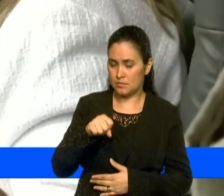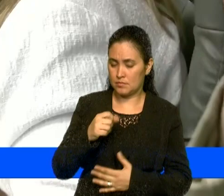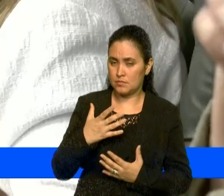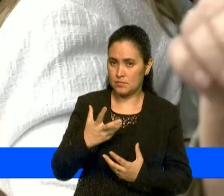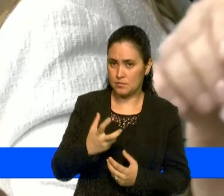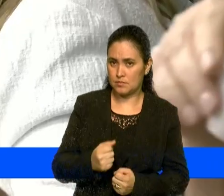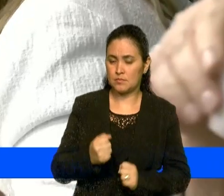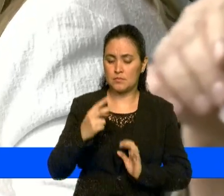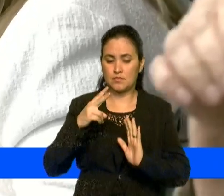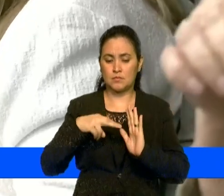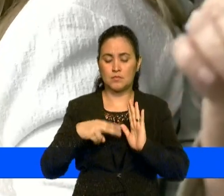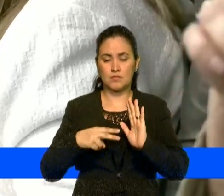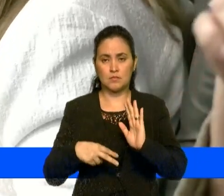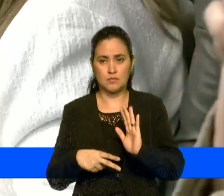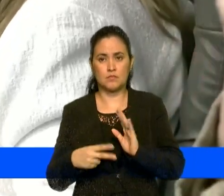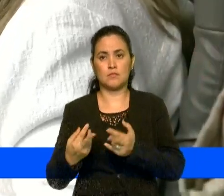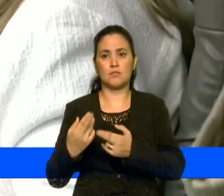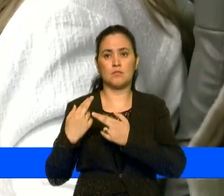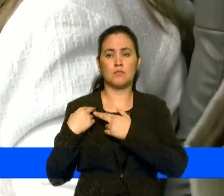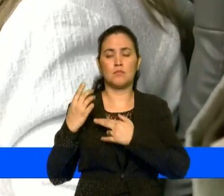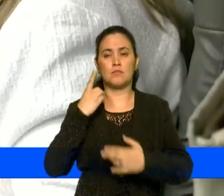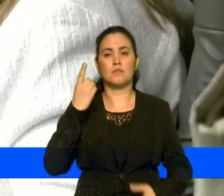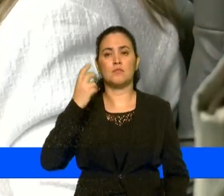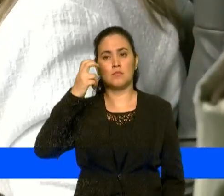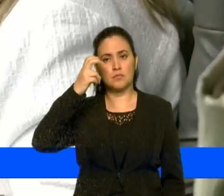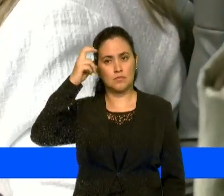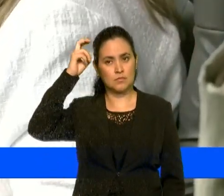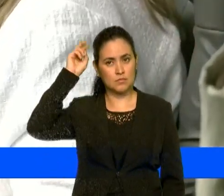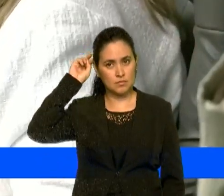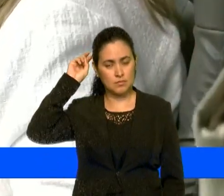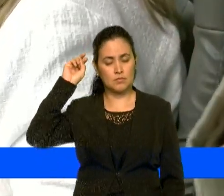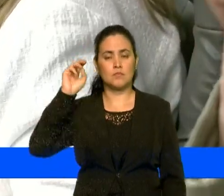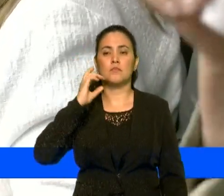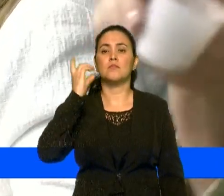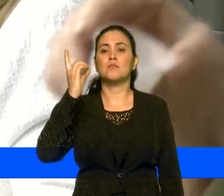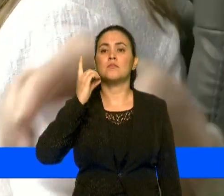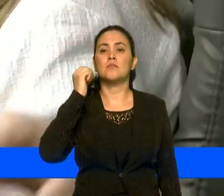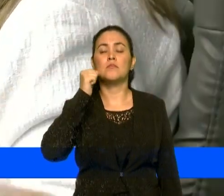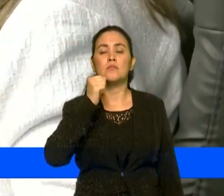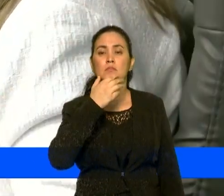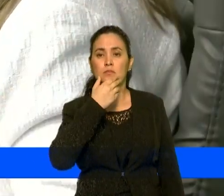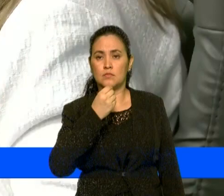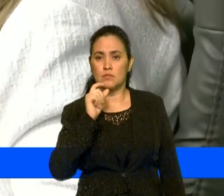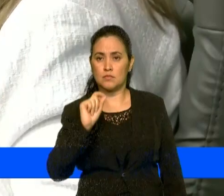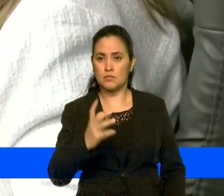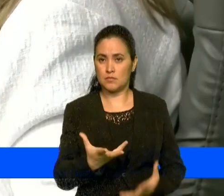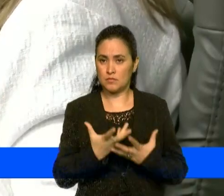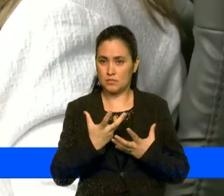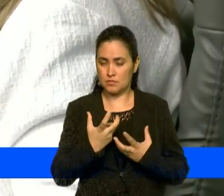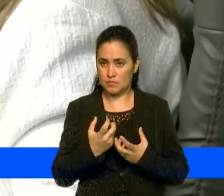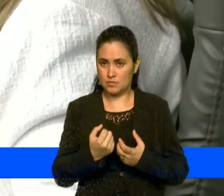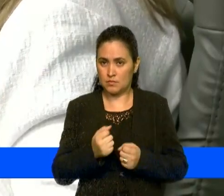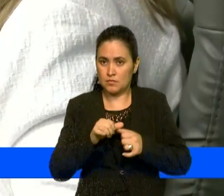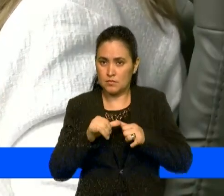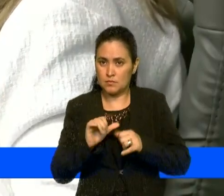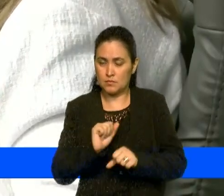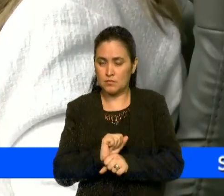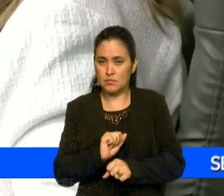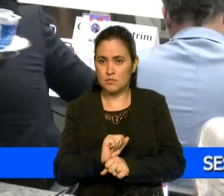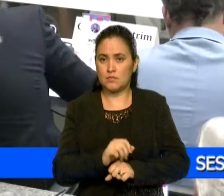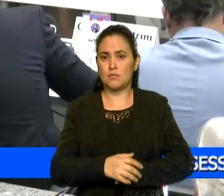foi o deputado Neto Evangelista. Os deputados e deputadas que aprovam permaneçam como